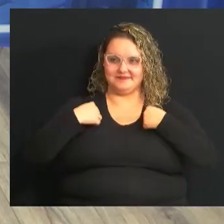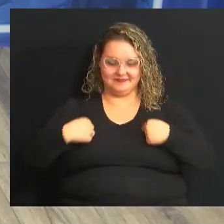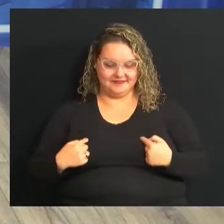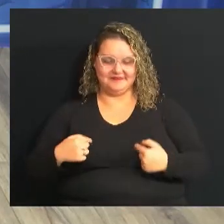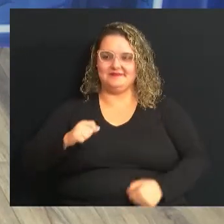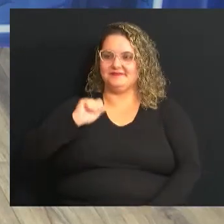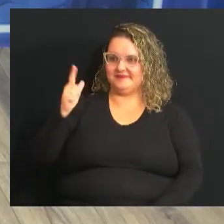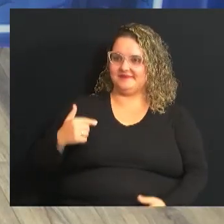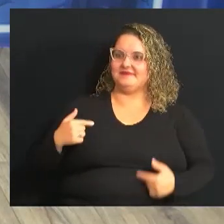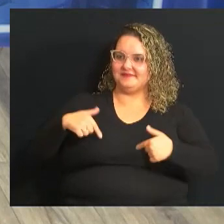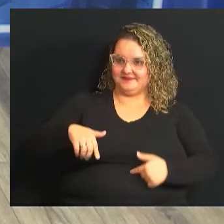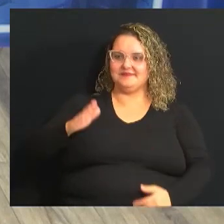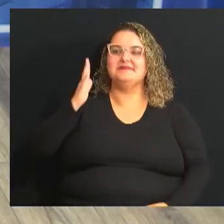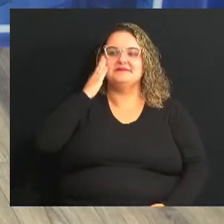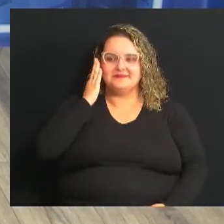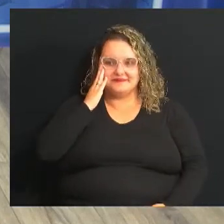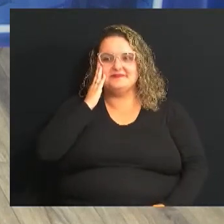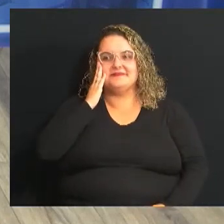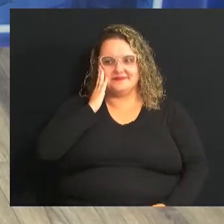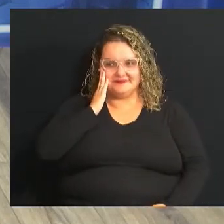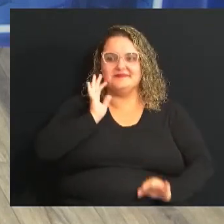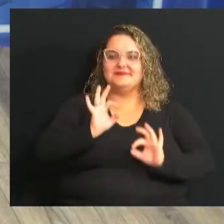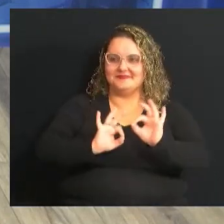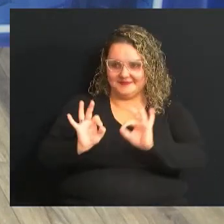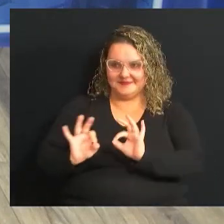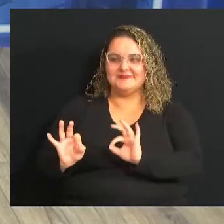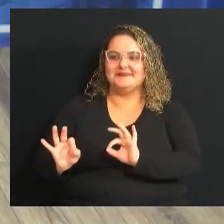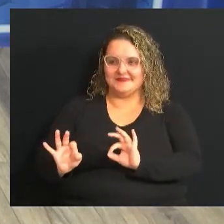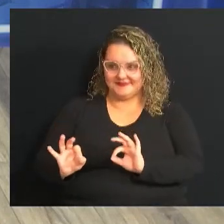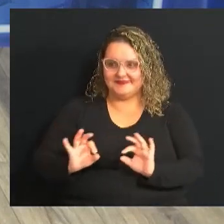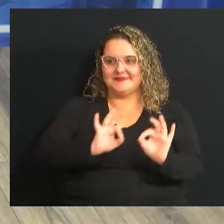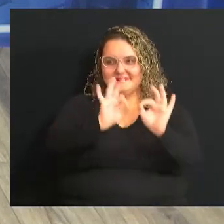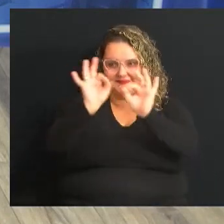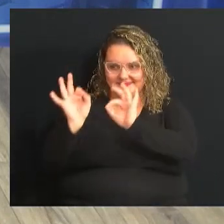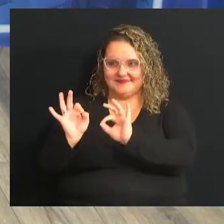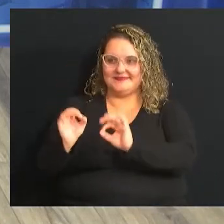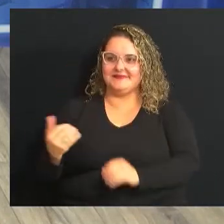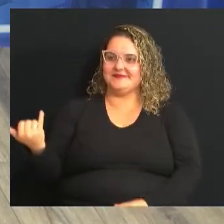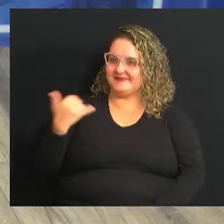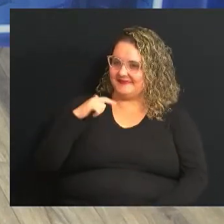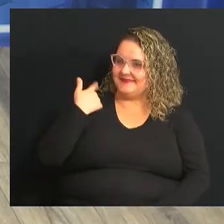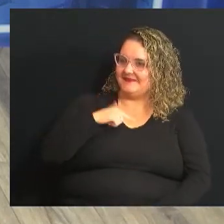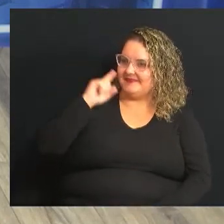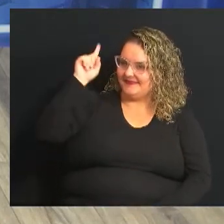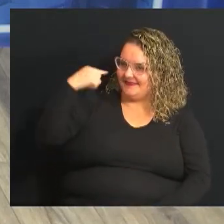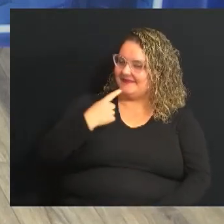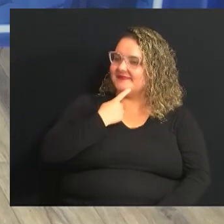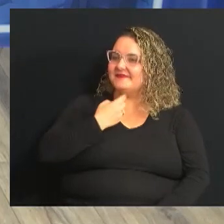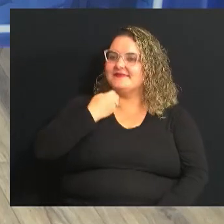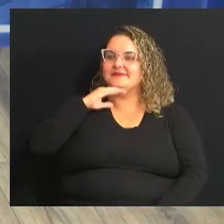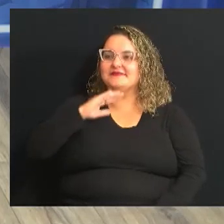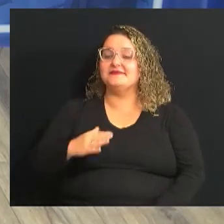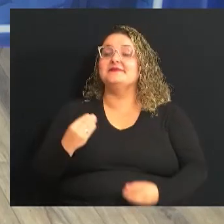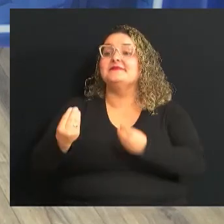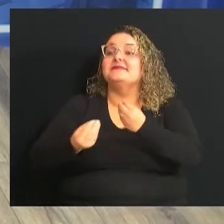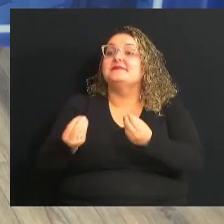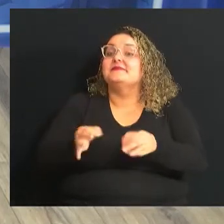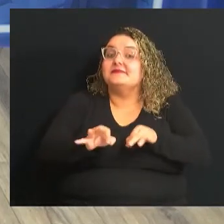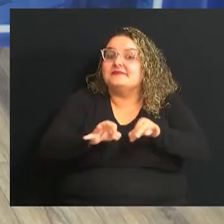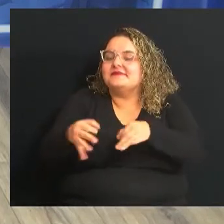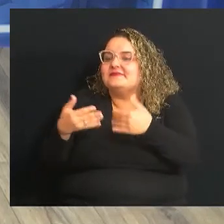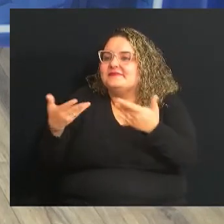da tarde. E já está todo mundo naquela ansiedade, né? Se organizando para assistir a partida. E que tal reunir a